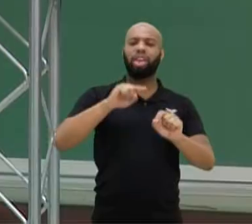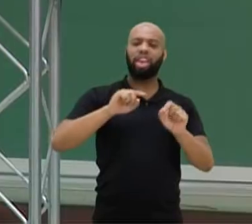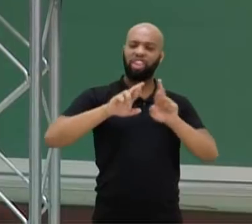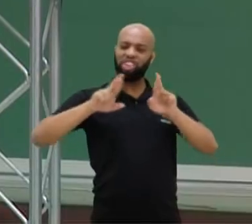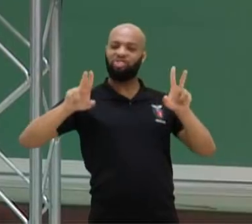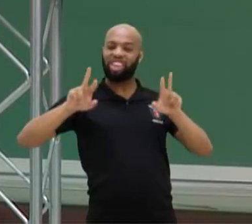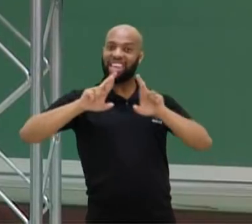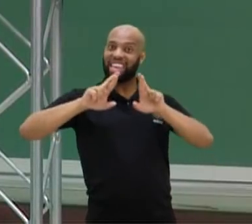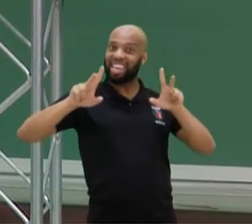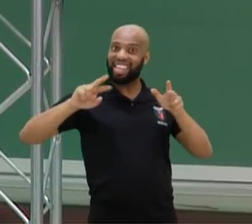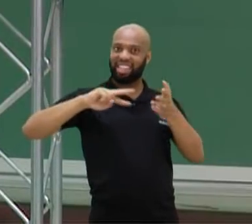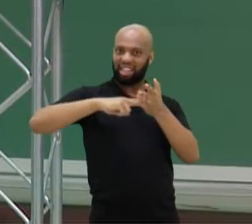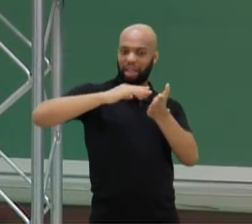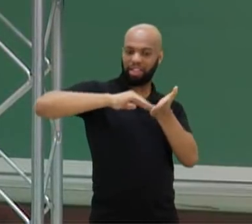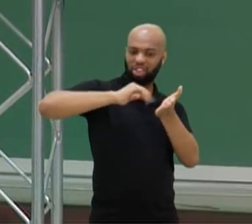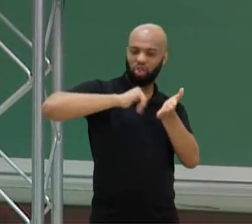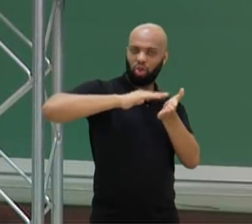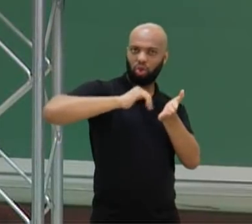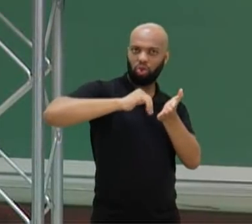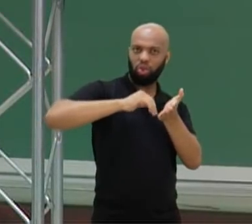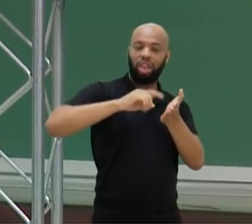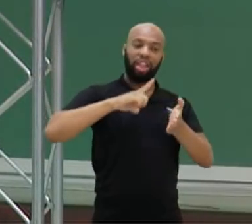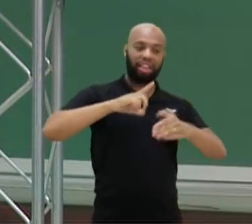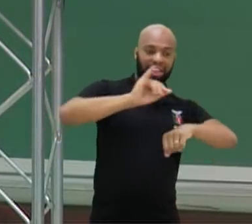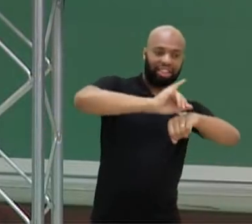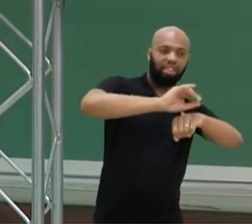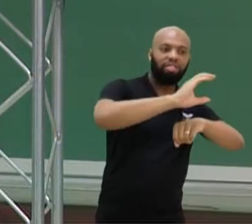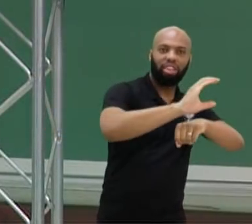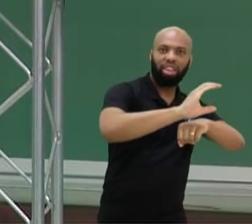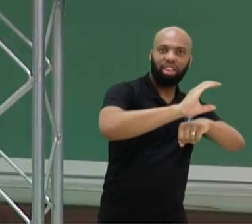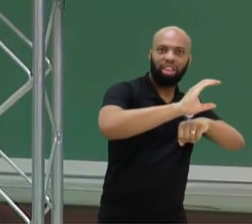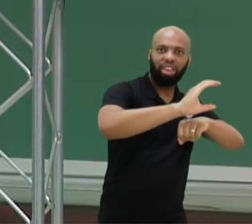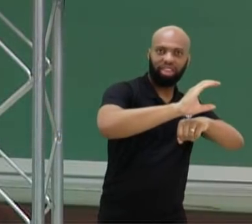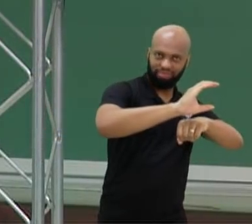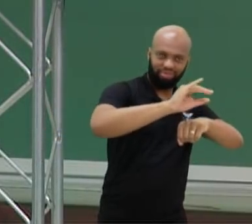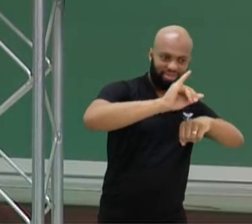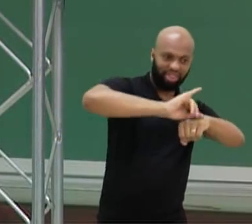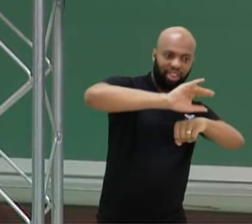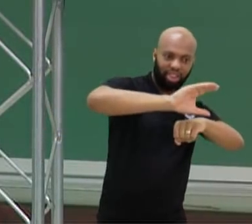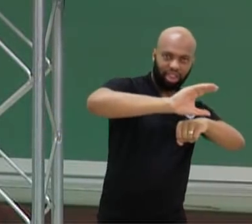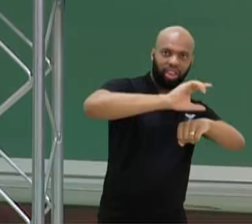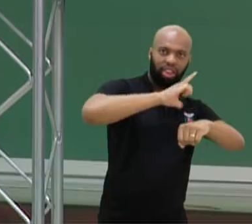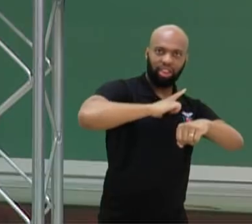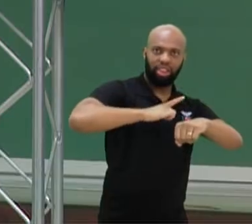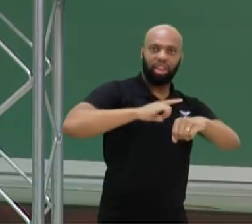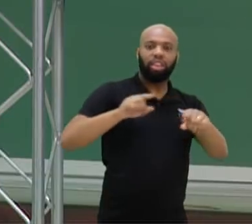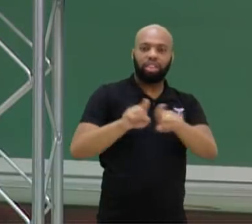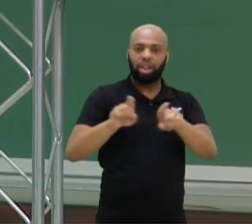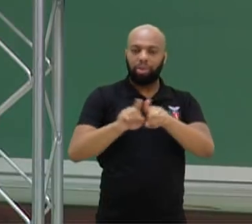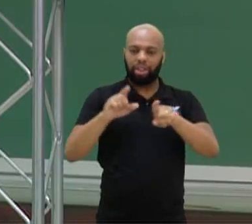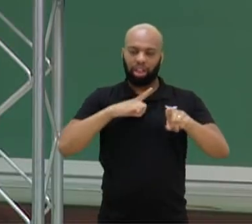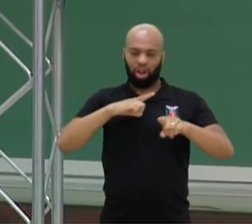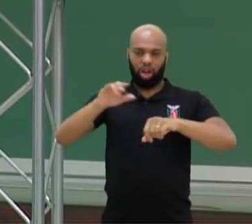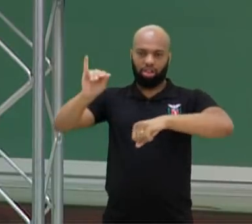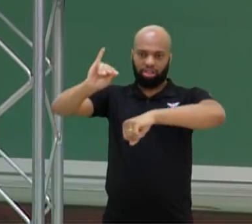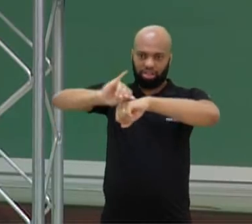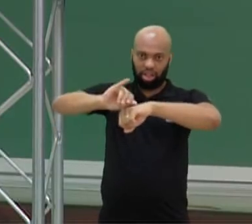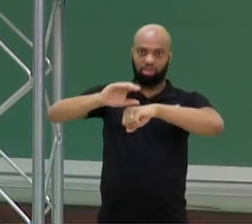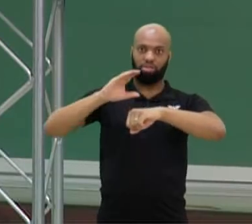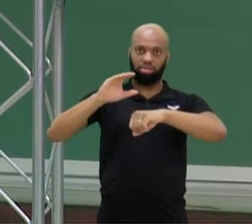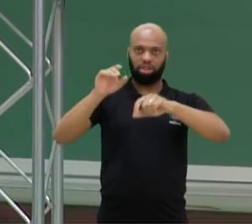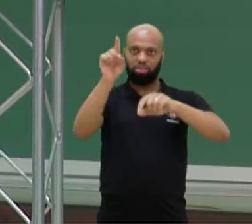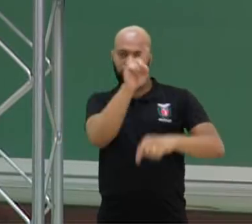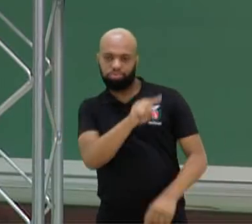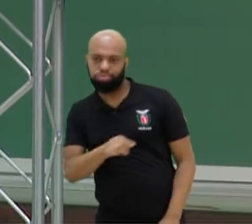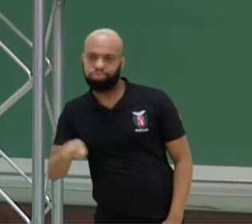diferença, lembra que eu falei? A diferença entre o centro, né, e o anel da circunferência, a diferença entre o centro e